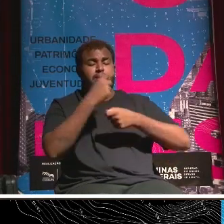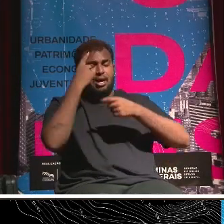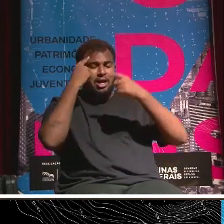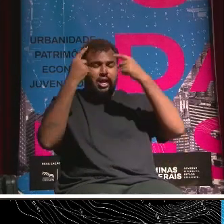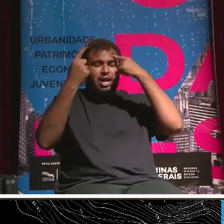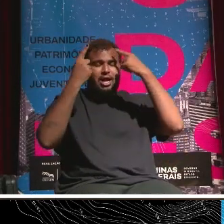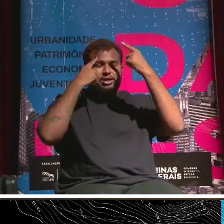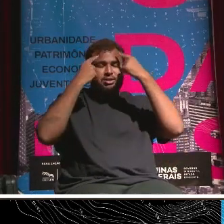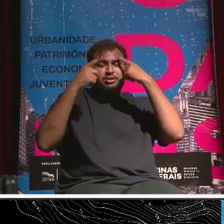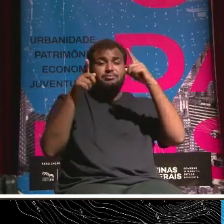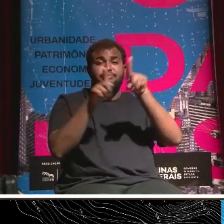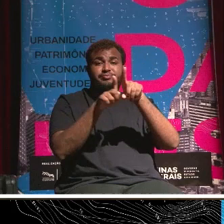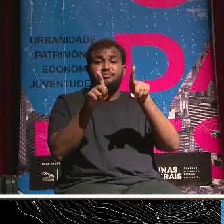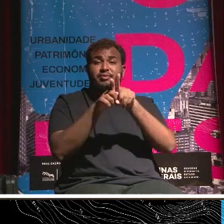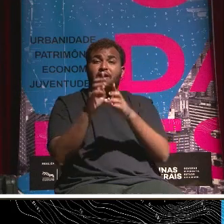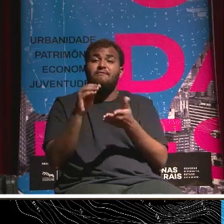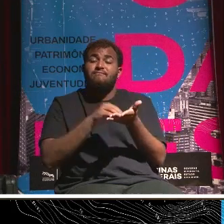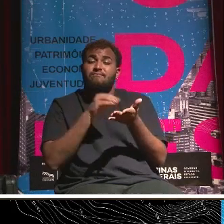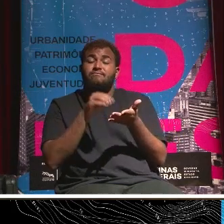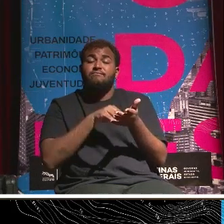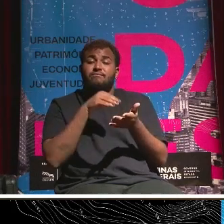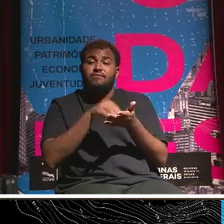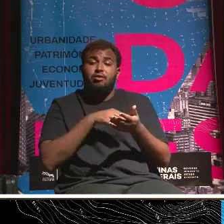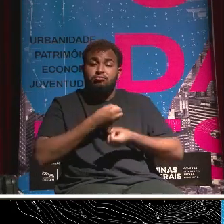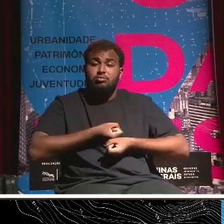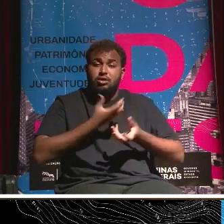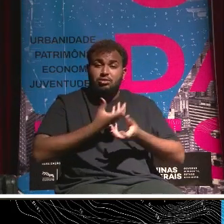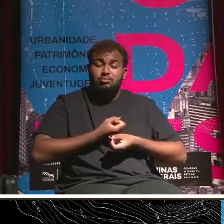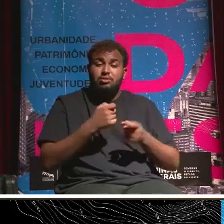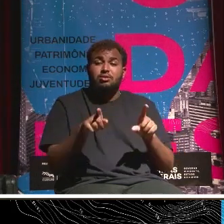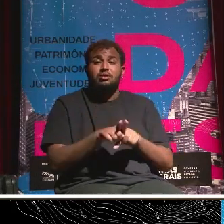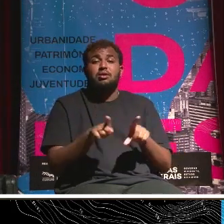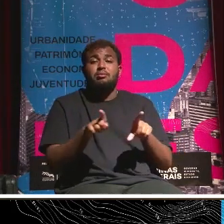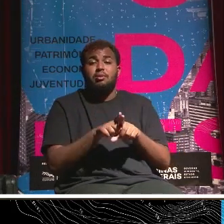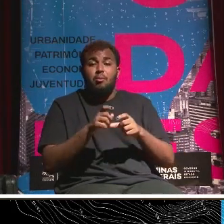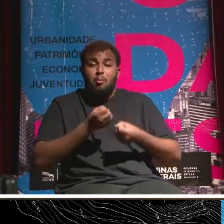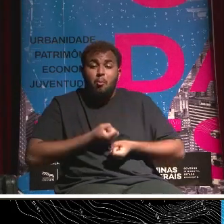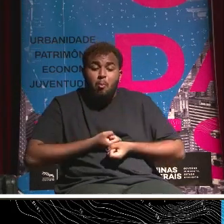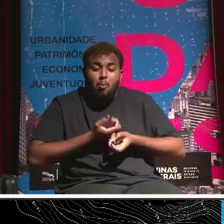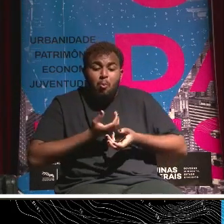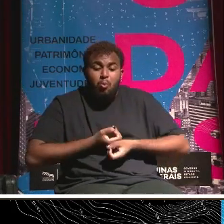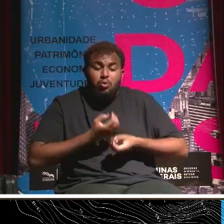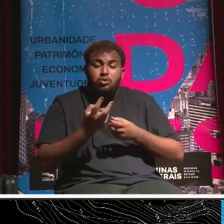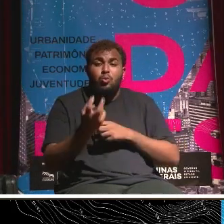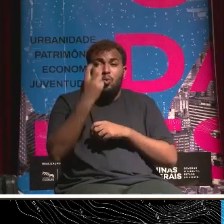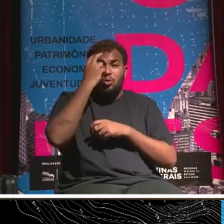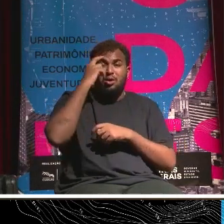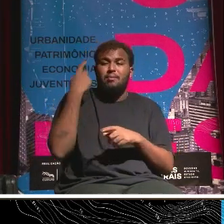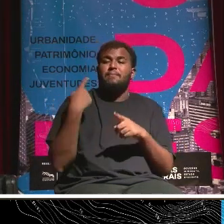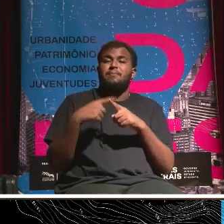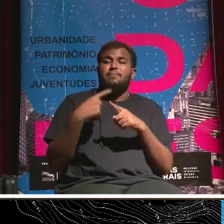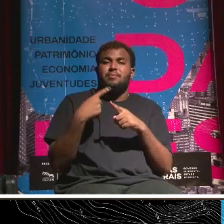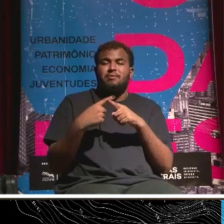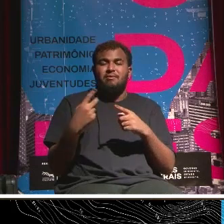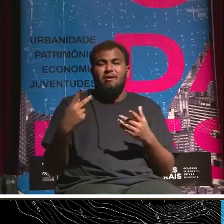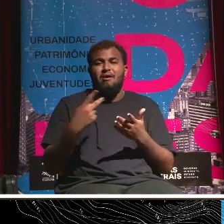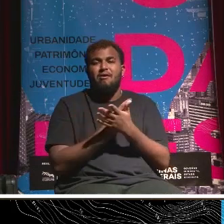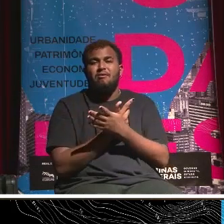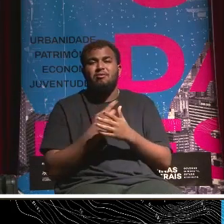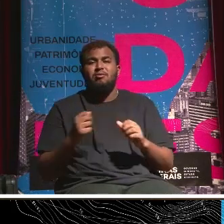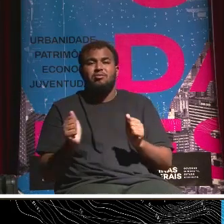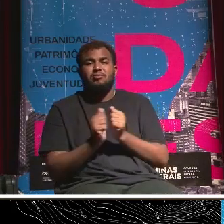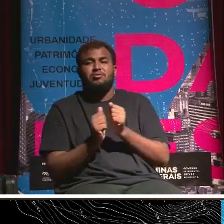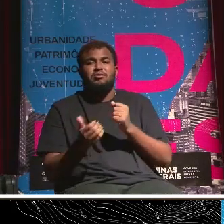da banalização dessa fala, a produção cultural ela é diferente, porque ela é feita desde a